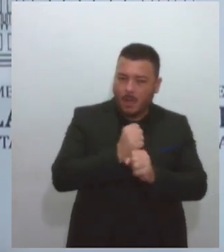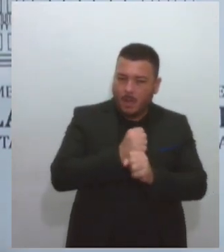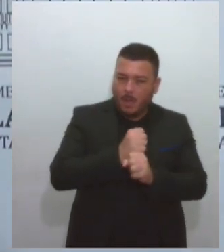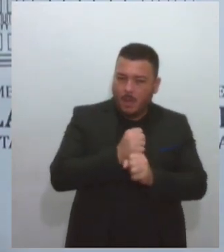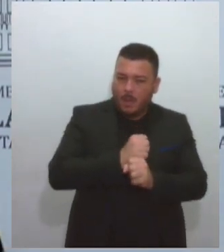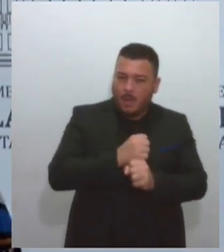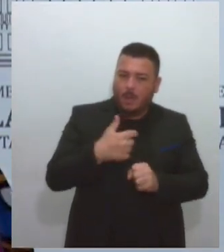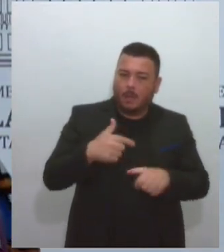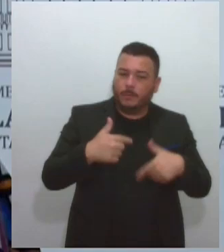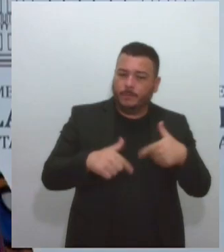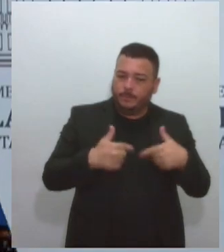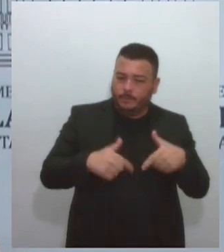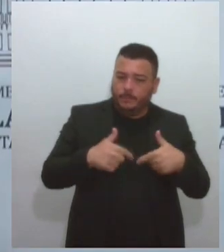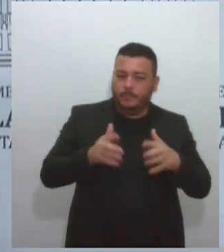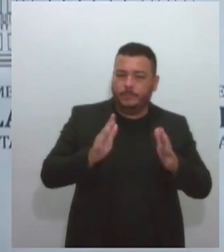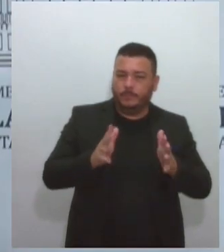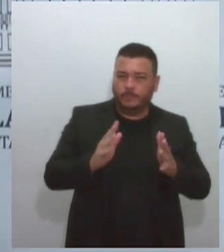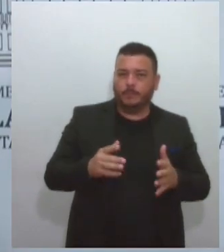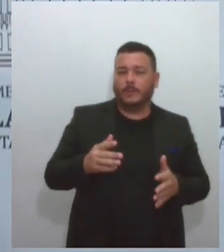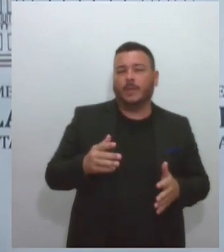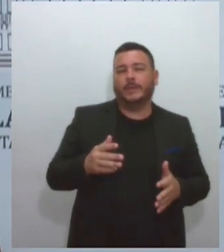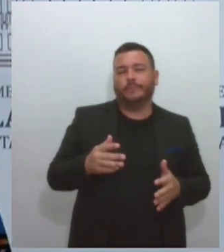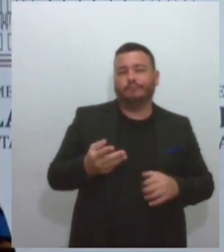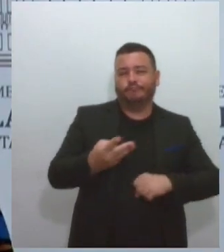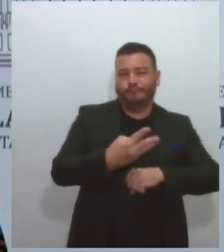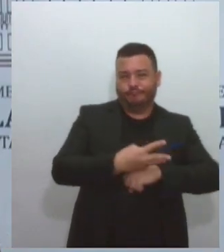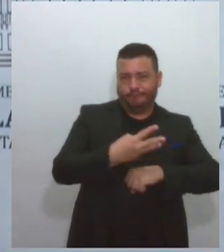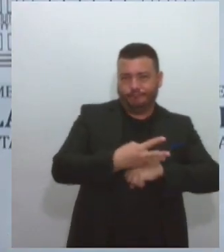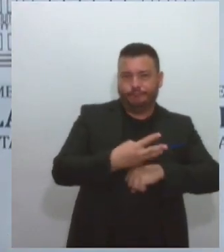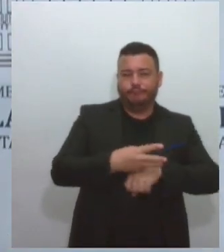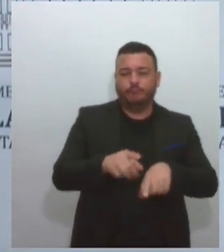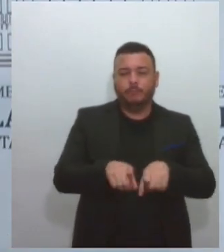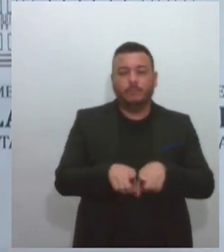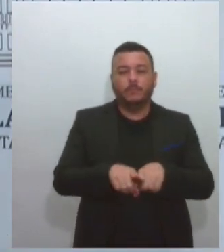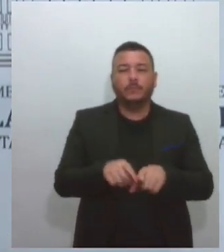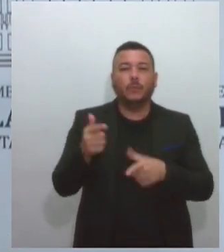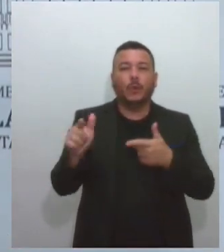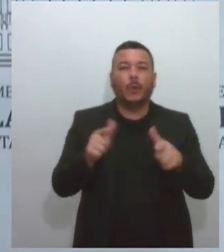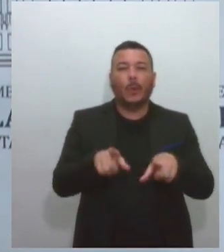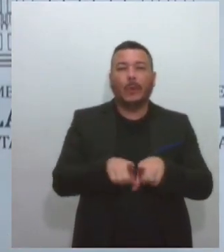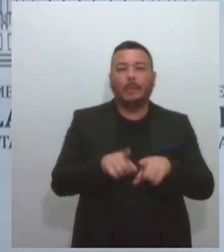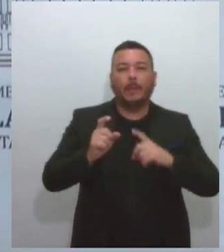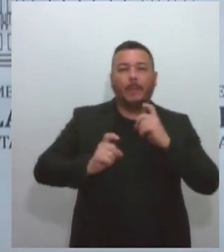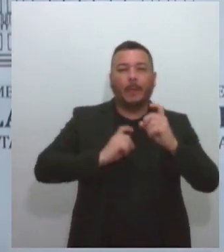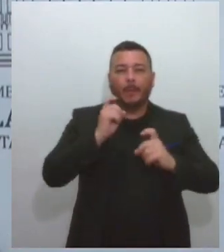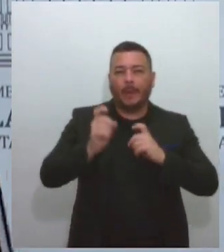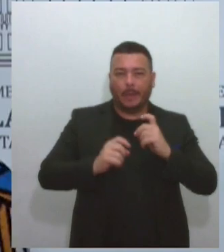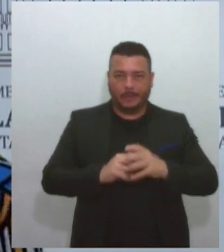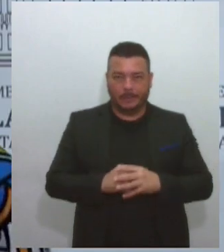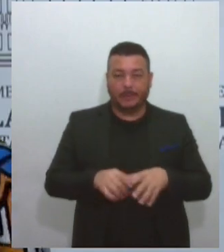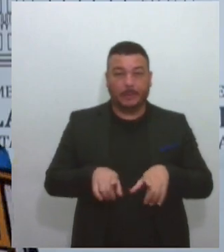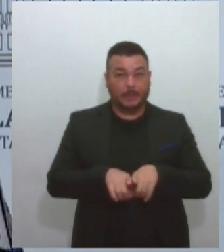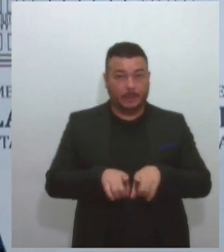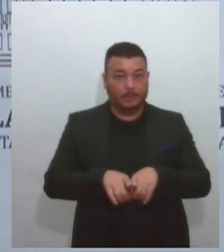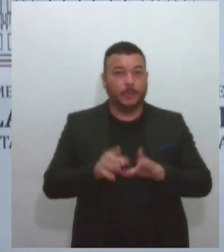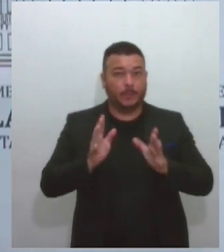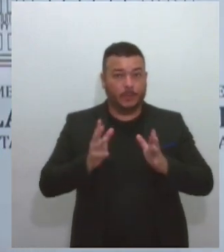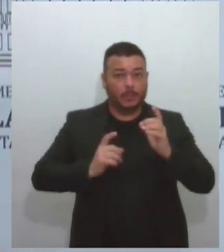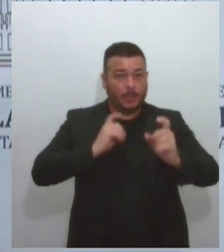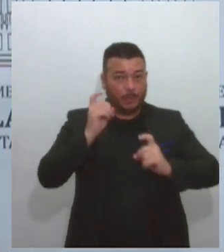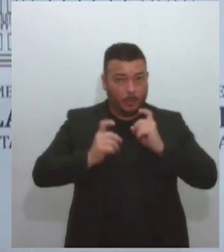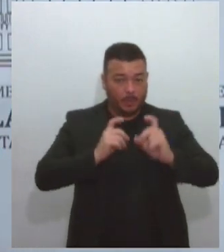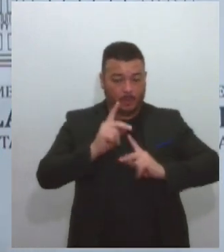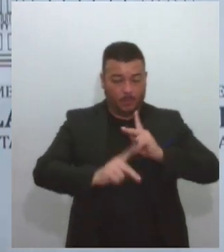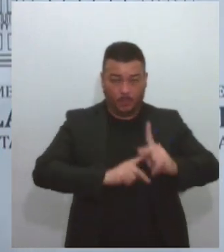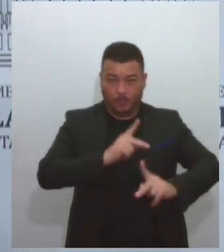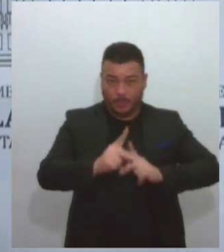são terceirizados da própria empresa, que eles estão, né, preocupados. Além também da preocupação da população, já que